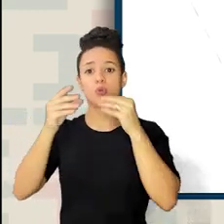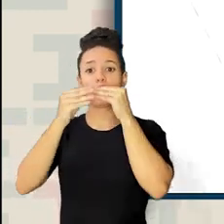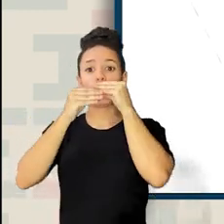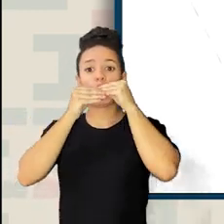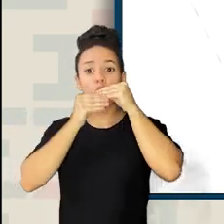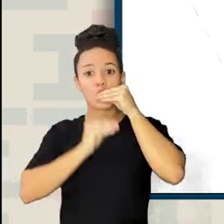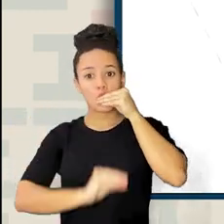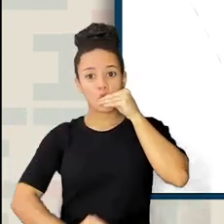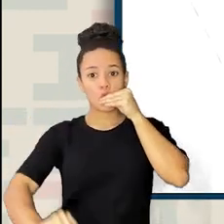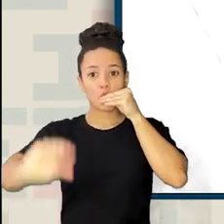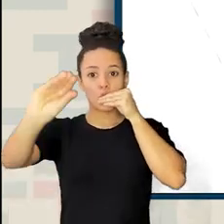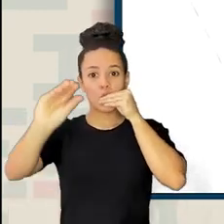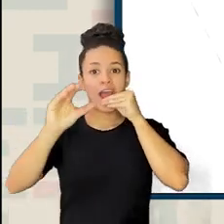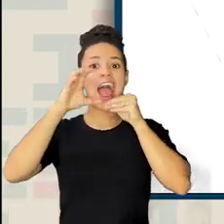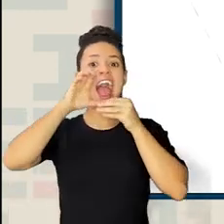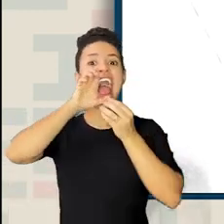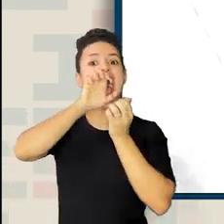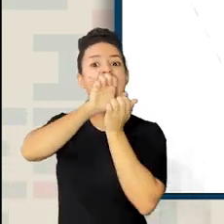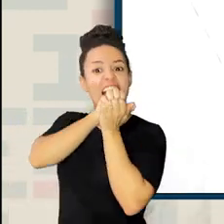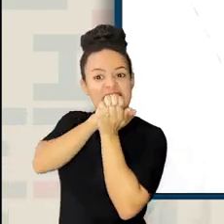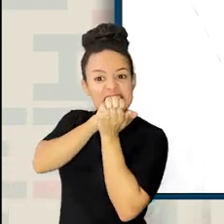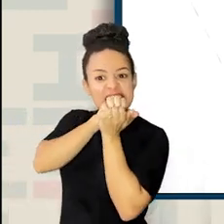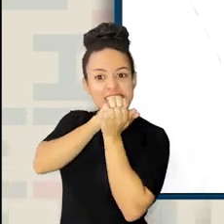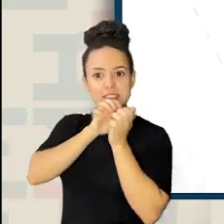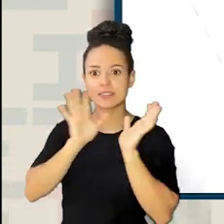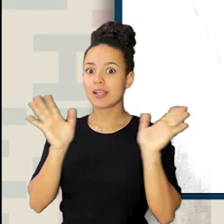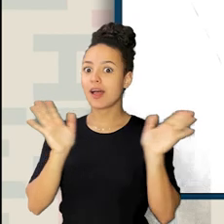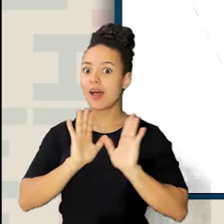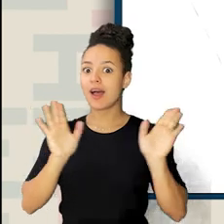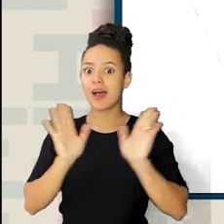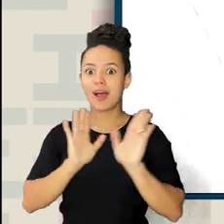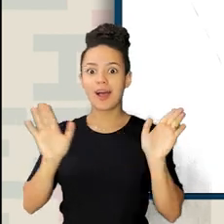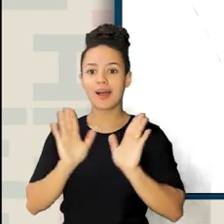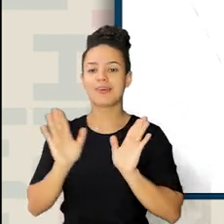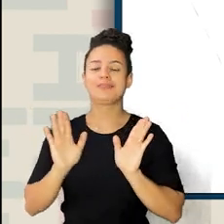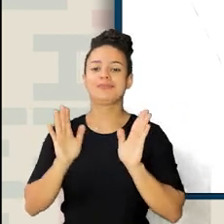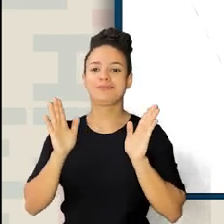morder a flauta. Nada de morder, tá?